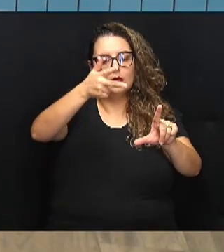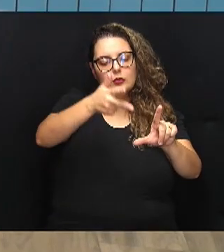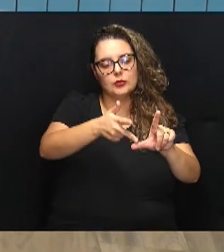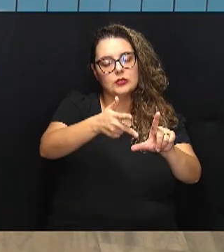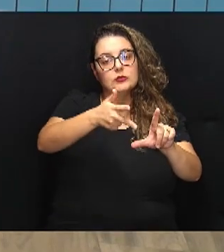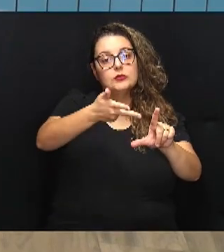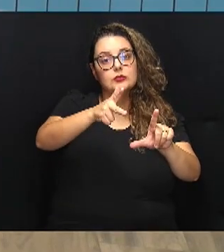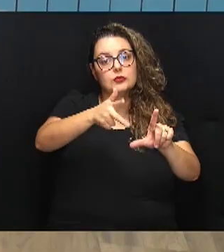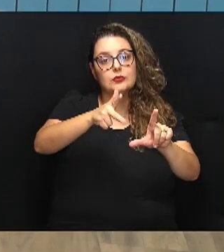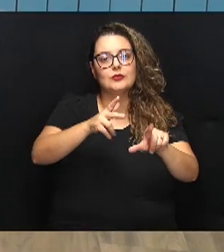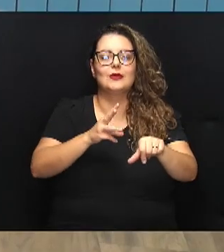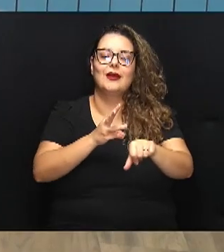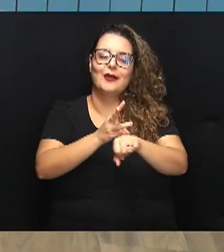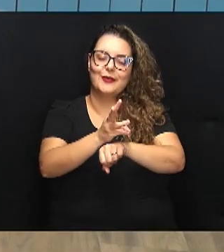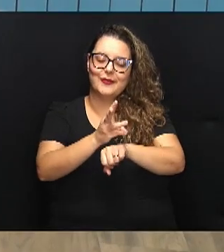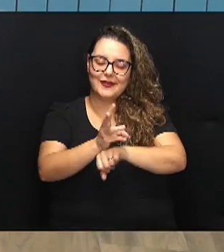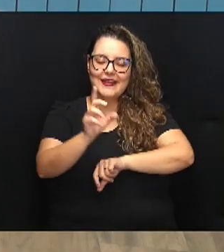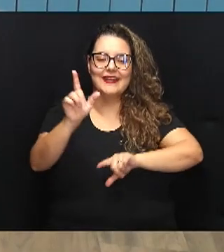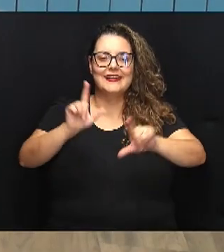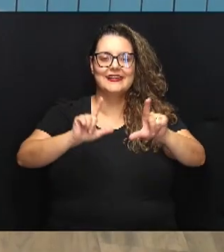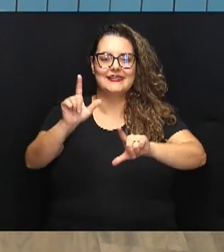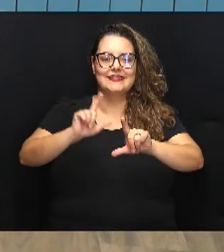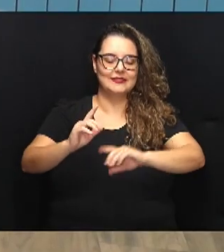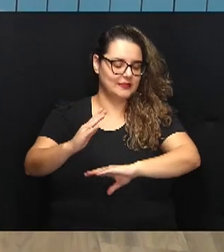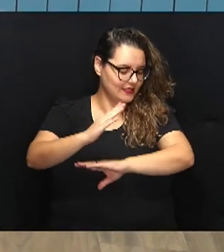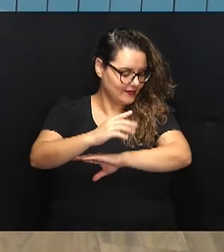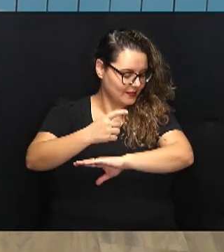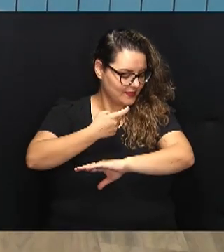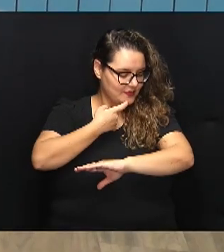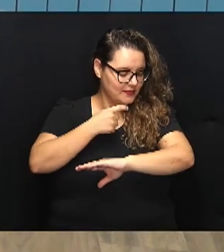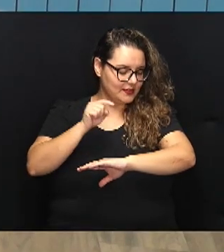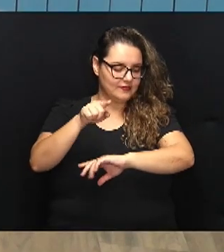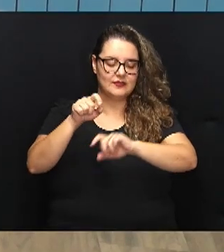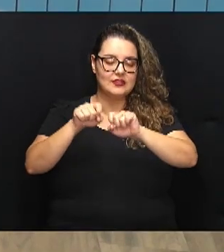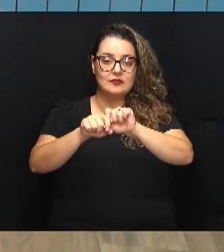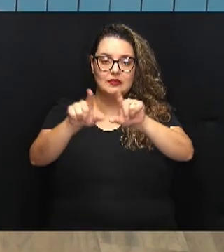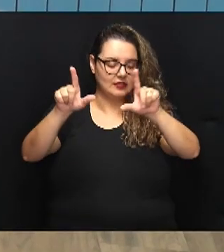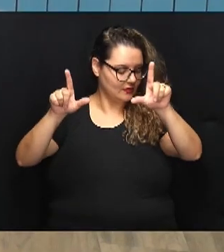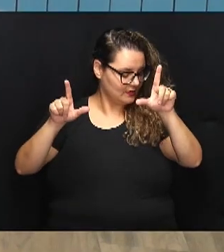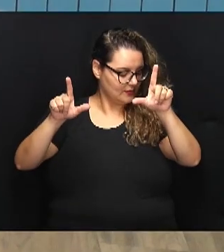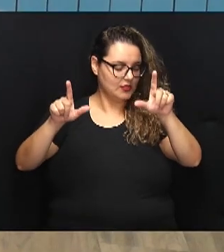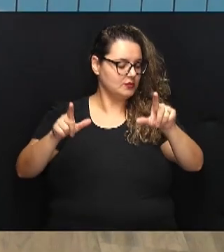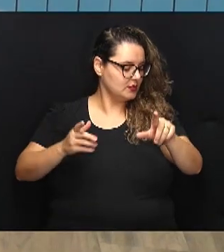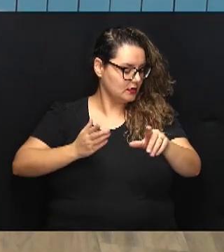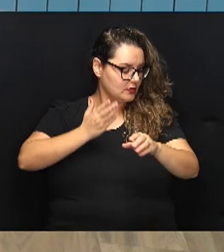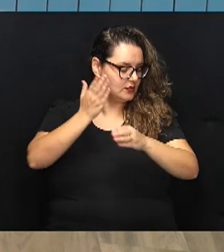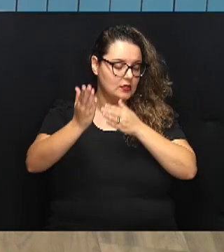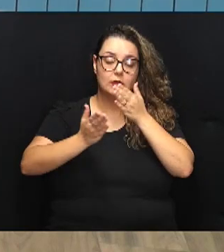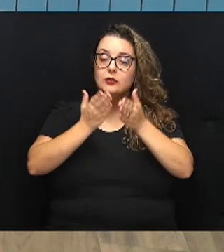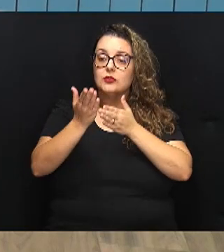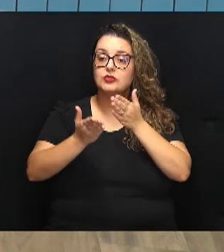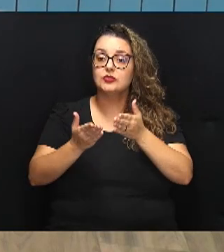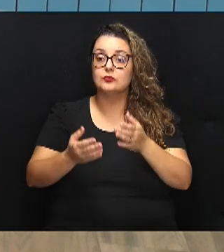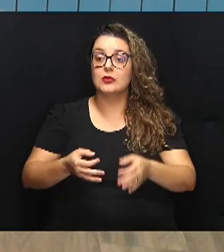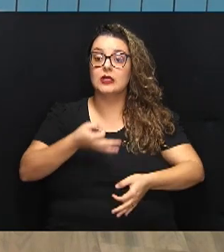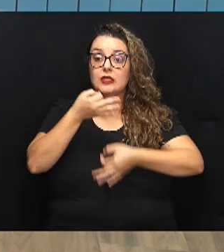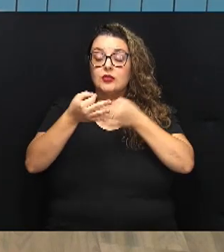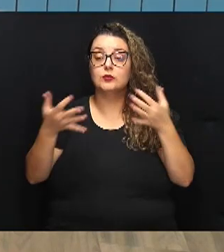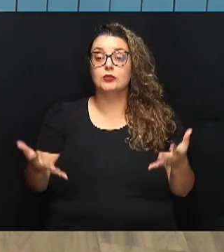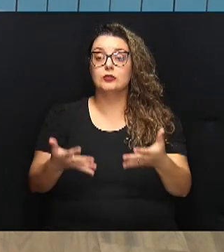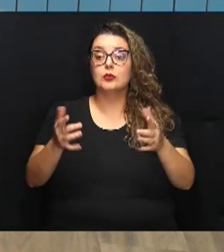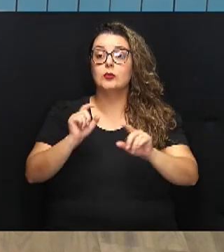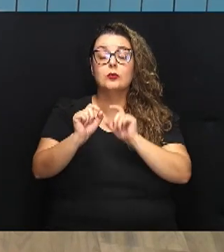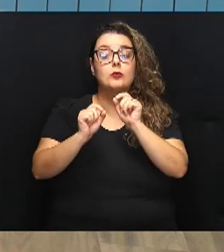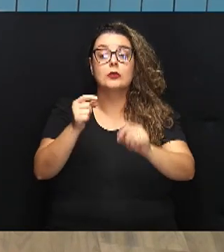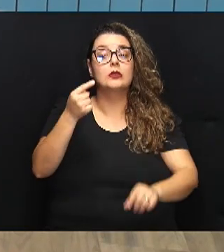já aparece uma mensagem na sua tela aí do celular. O WhatsApp da TV Câmara Campinas, você aperta e pode mandar o seu elogio, uma crítica